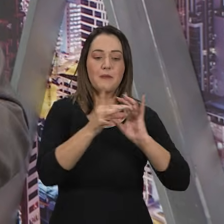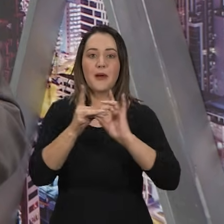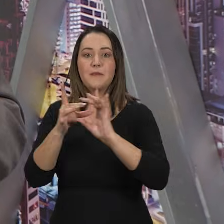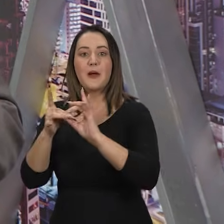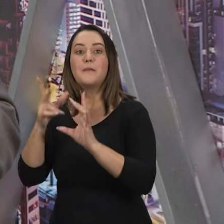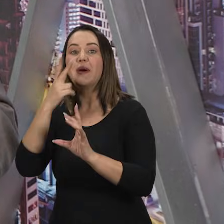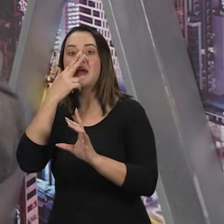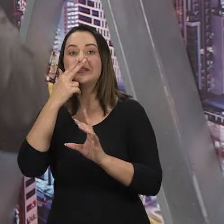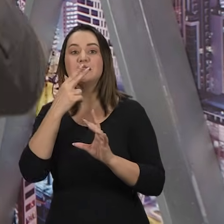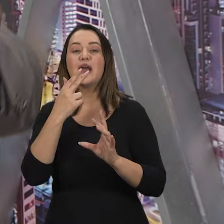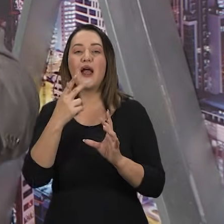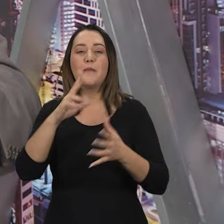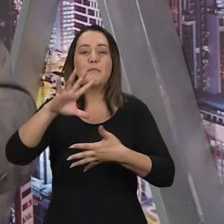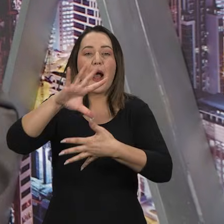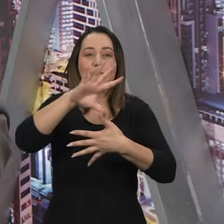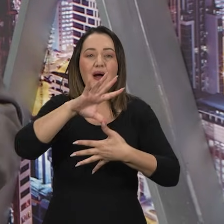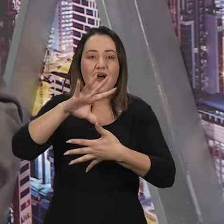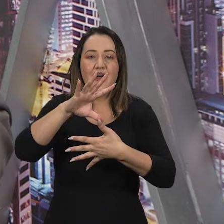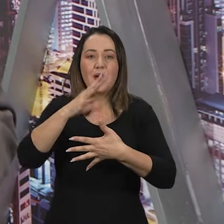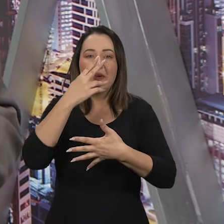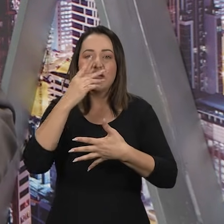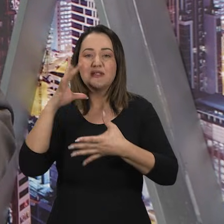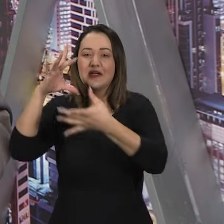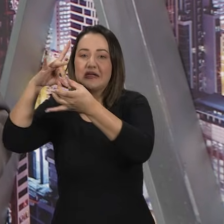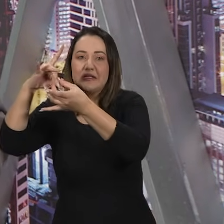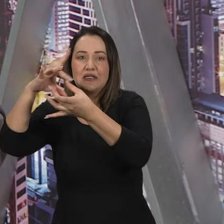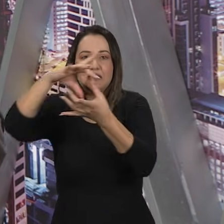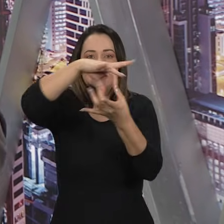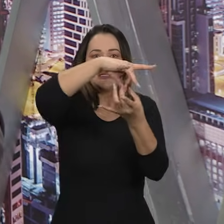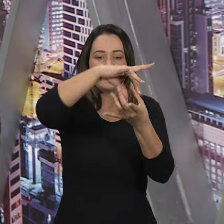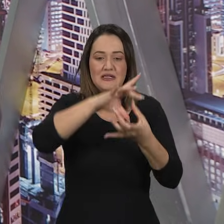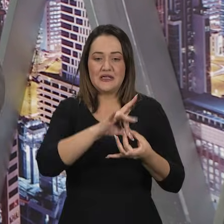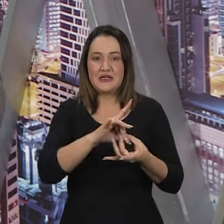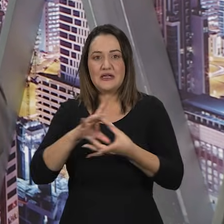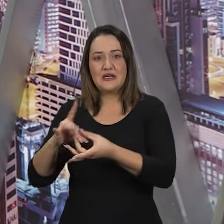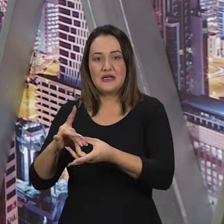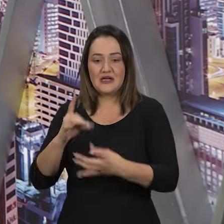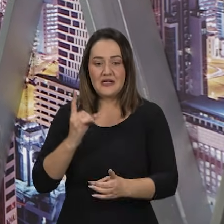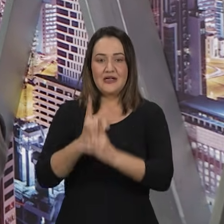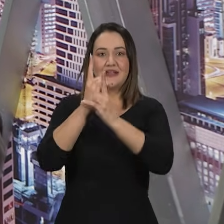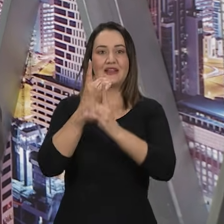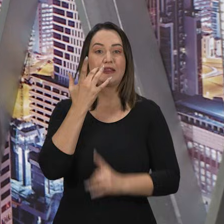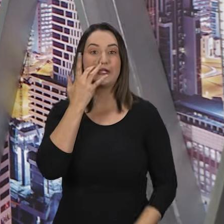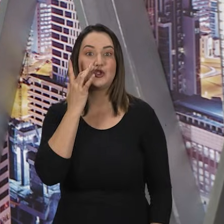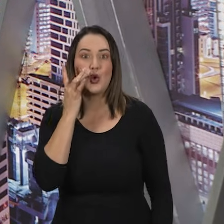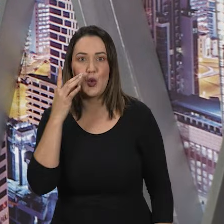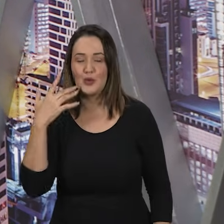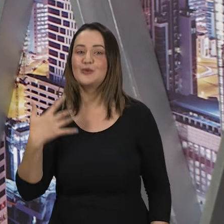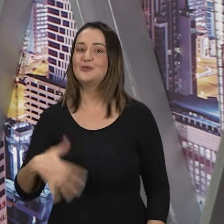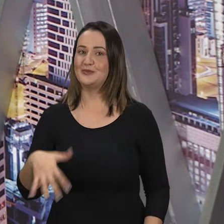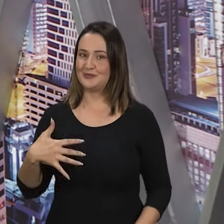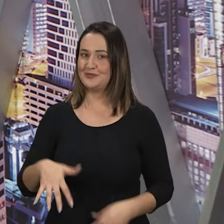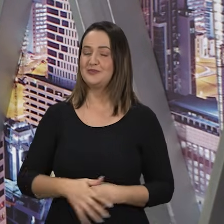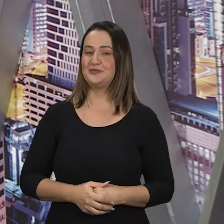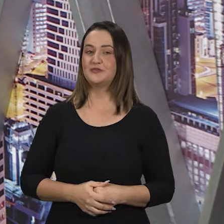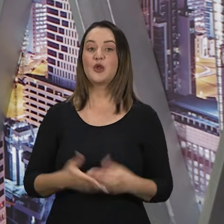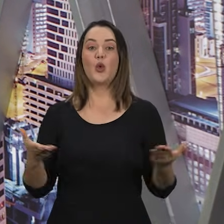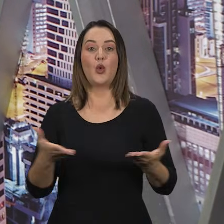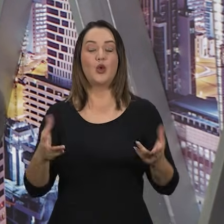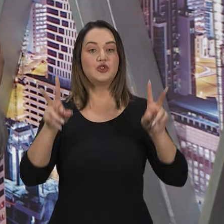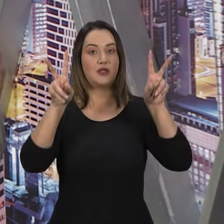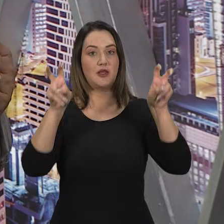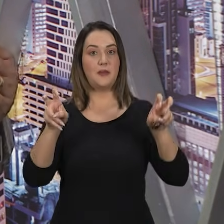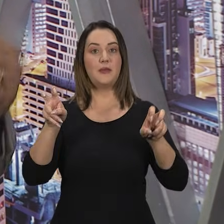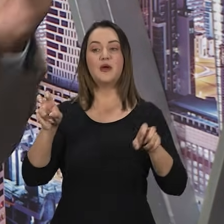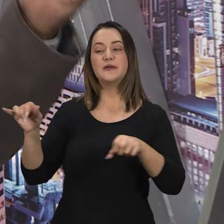formando um mapa que te leva ao tesouro maior, certo? Hoje, por exemplo, a estratégia do inimigo